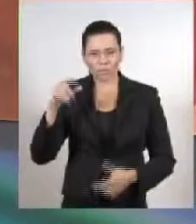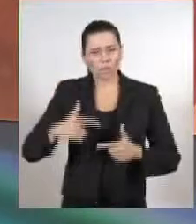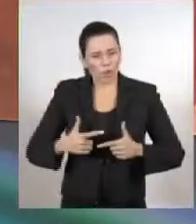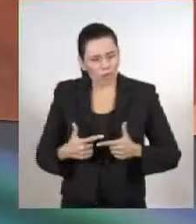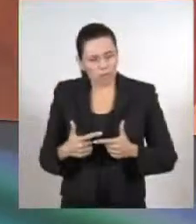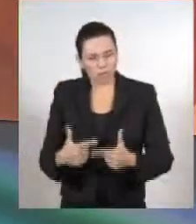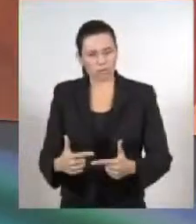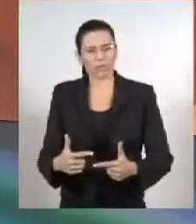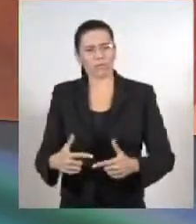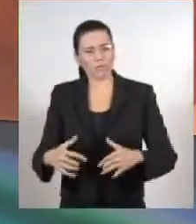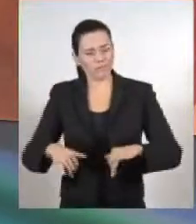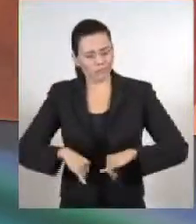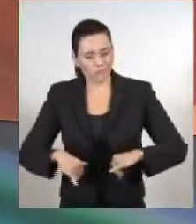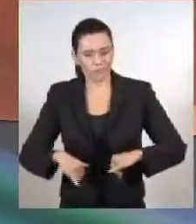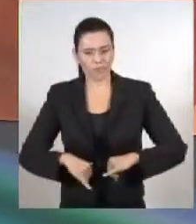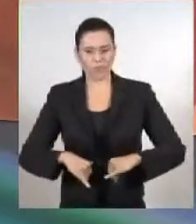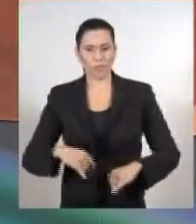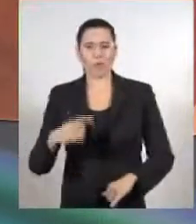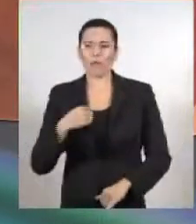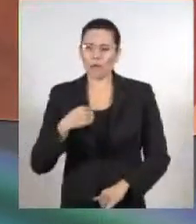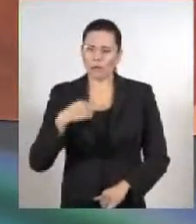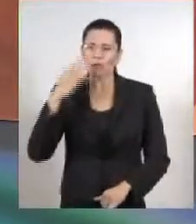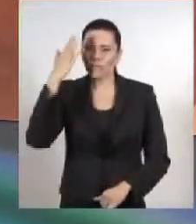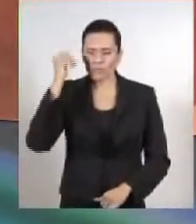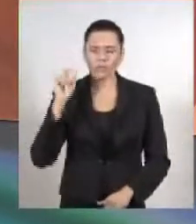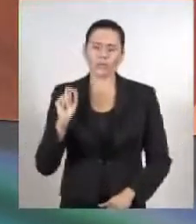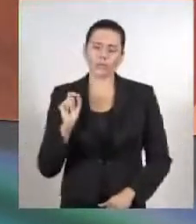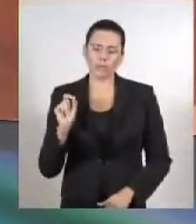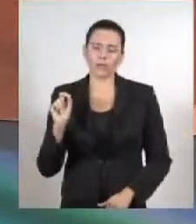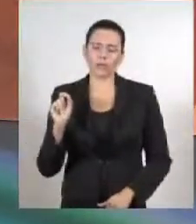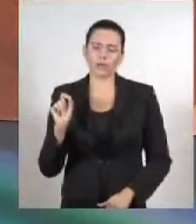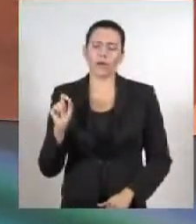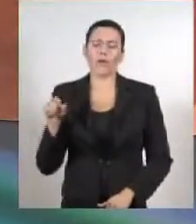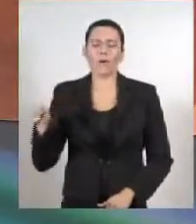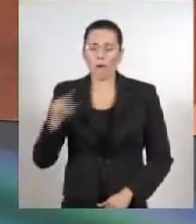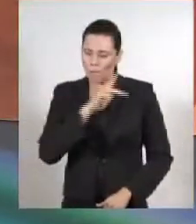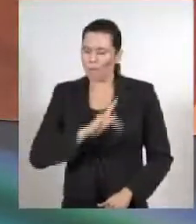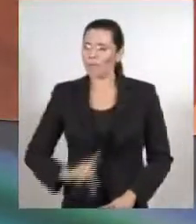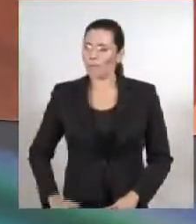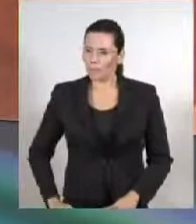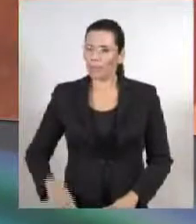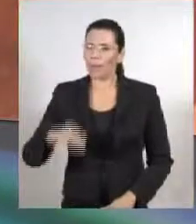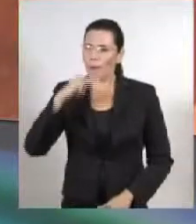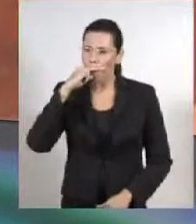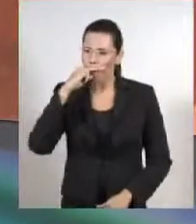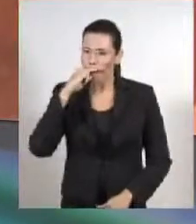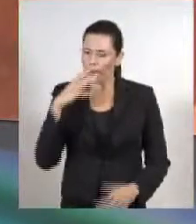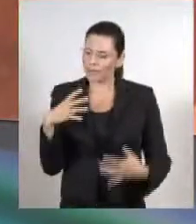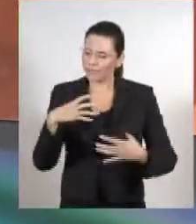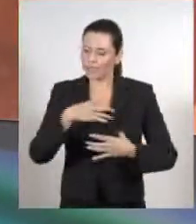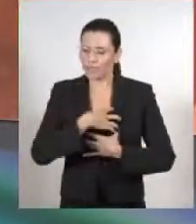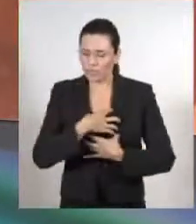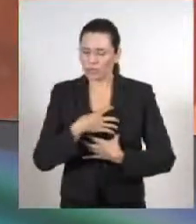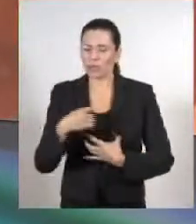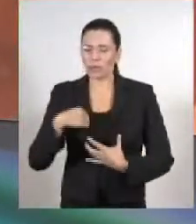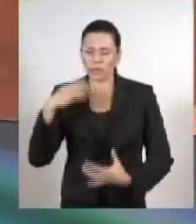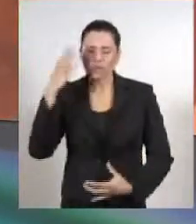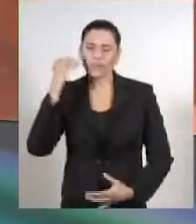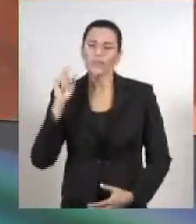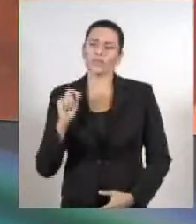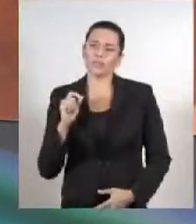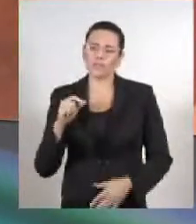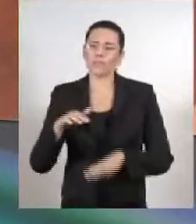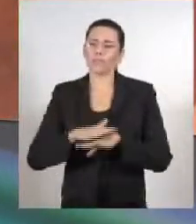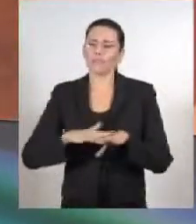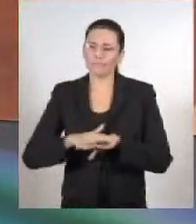tenho dúvida que o nosso presidente Humberto aqui é muito sensível e está dialogando com o Noleto, com toda a